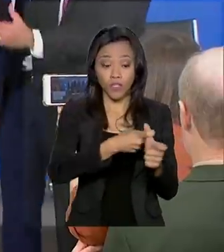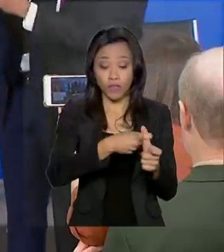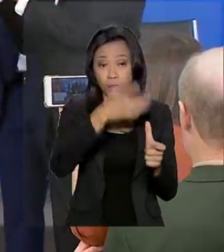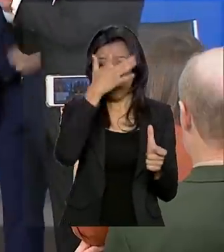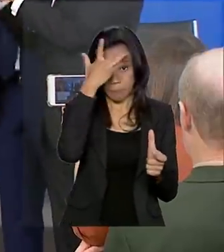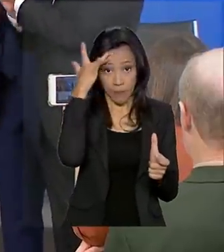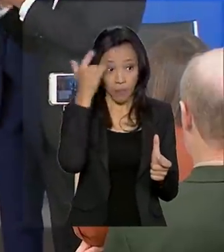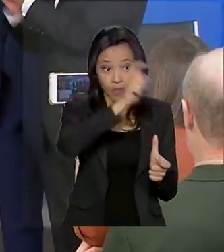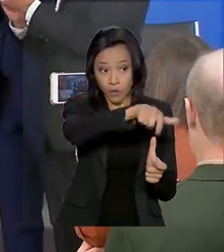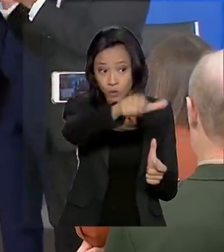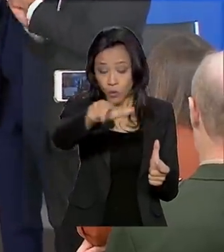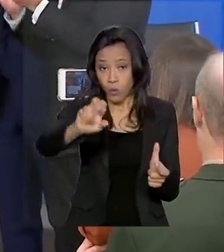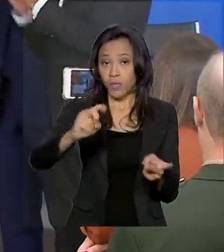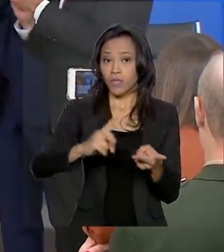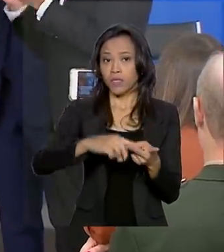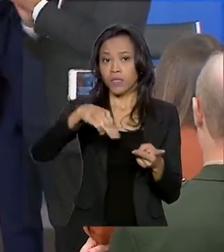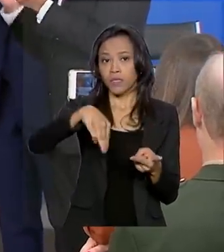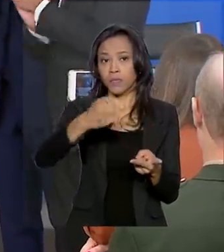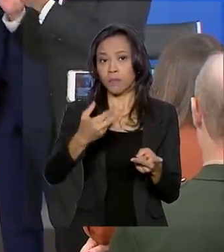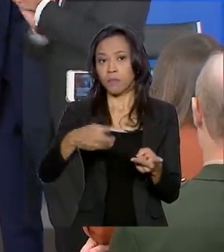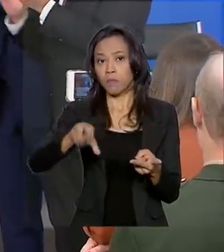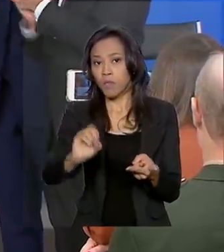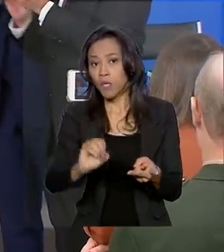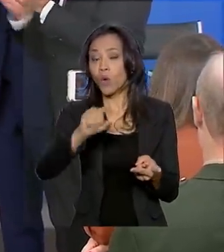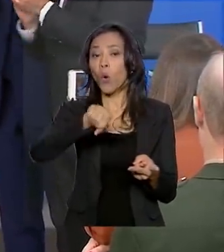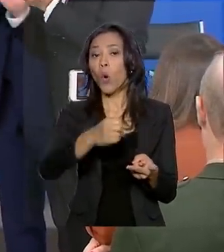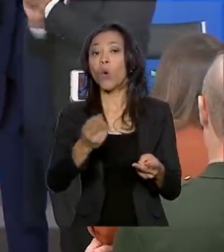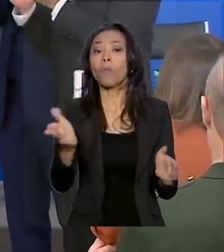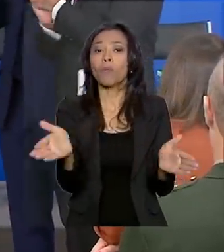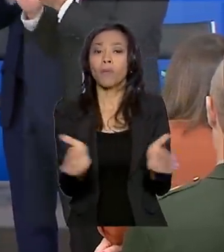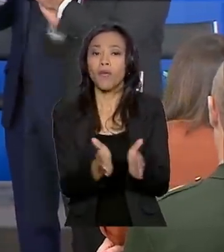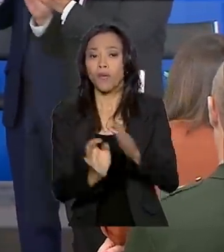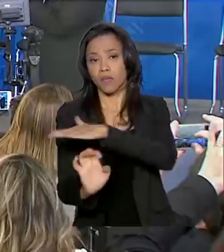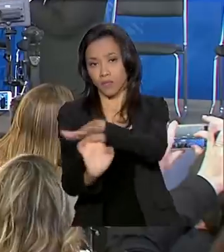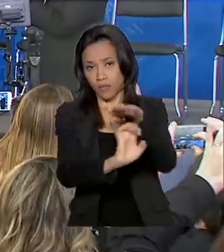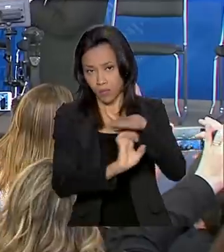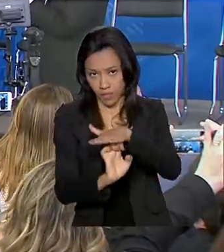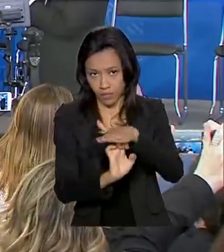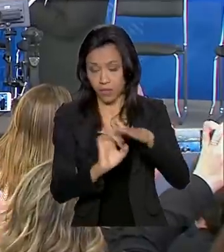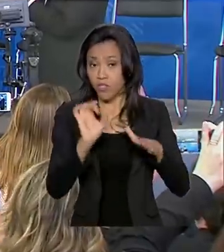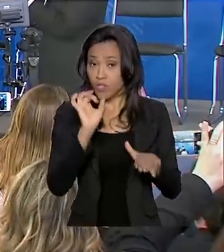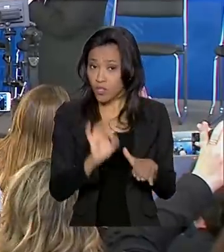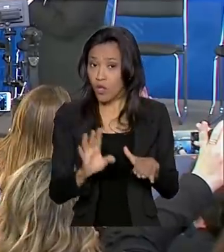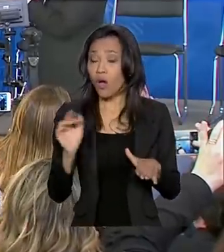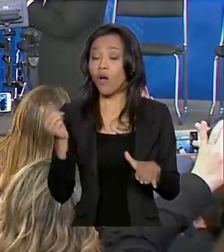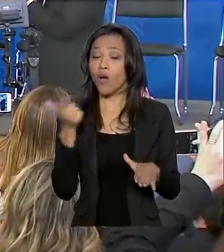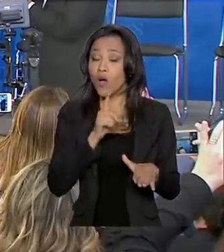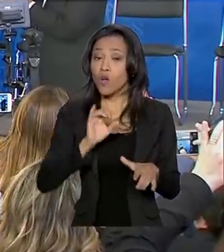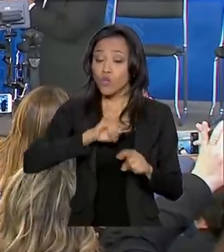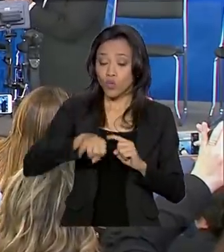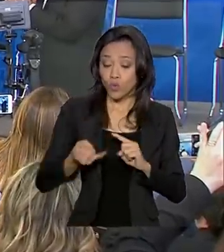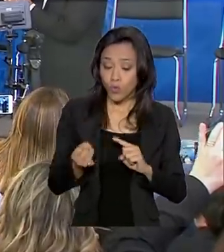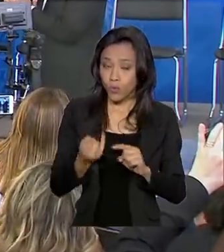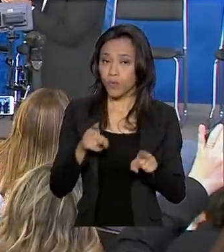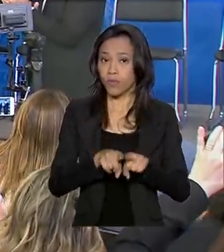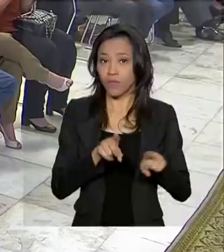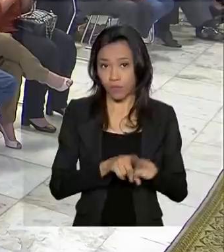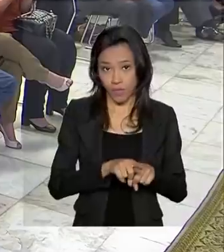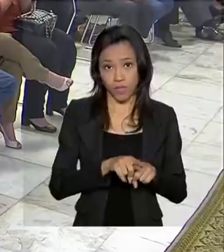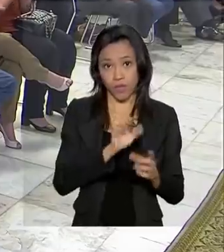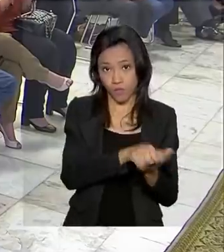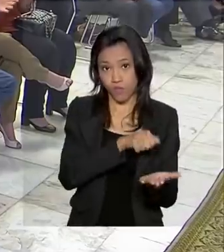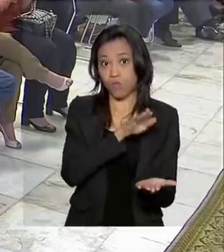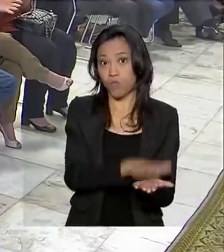físicas, micro ou pequenas empresas. Esse percentual só pode atingir os juros, as multas e encargos.